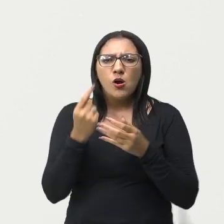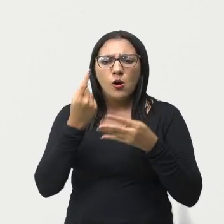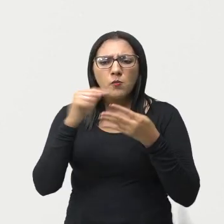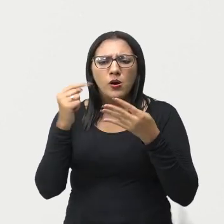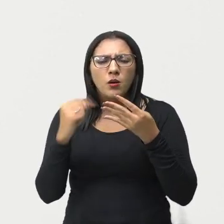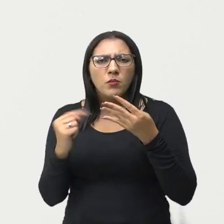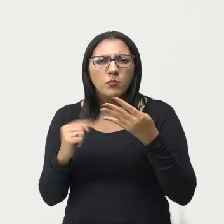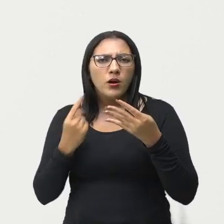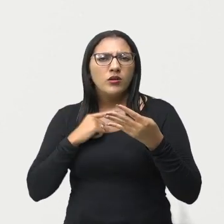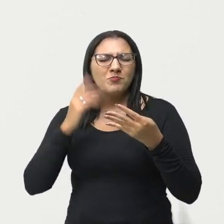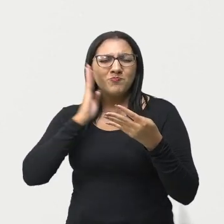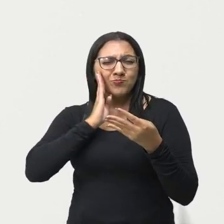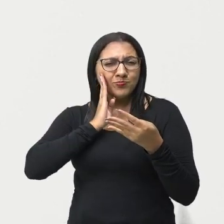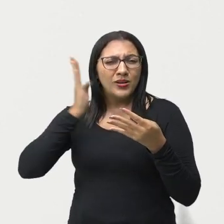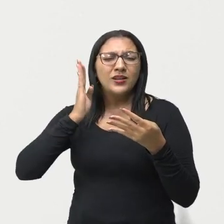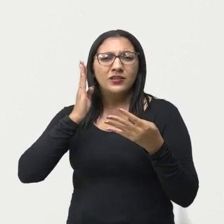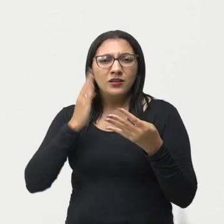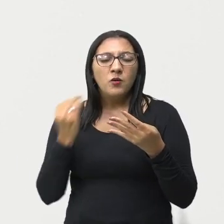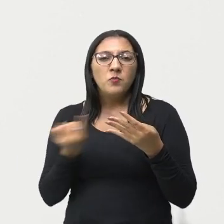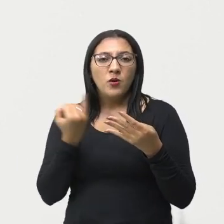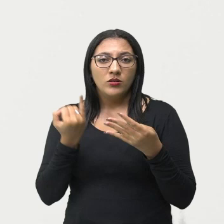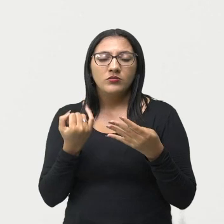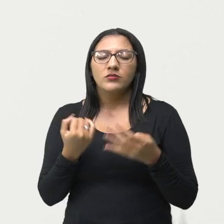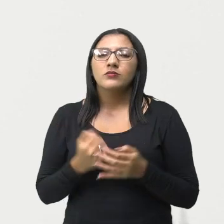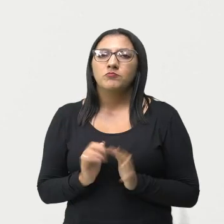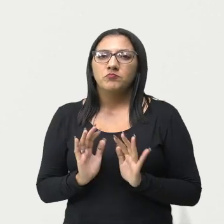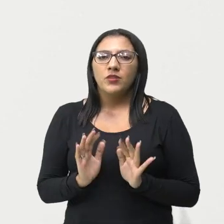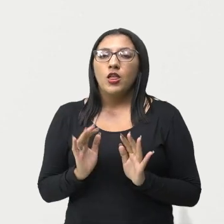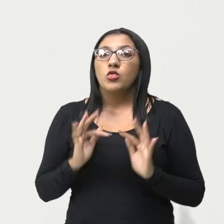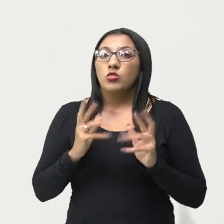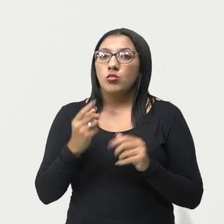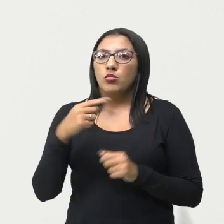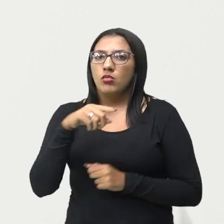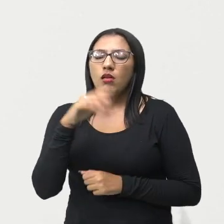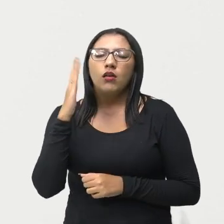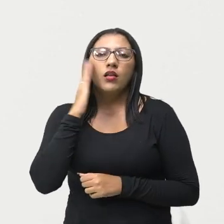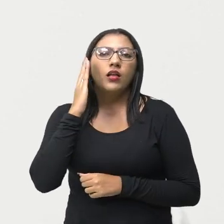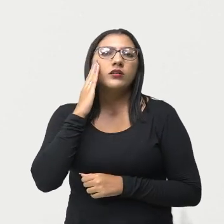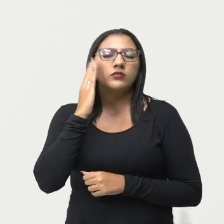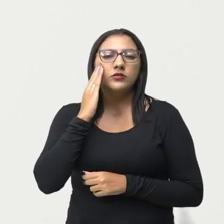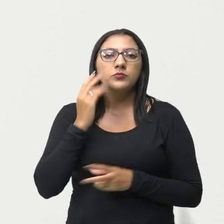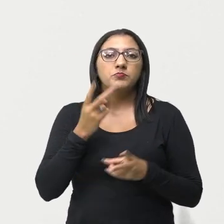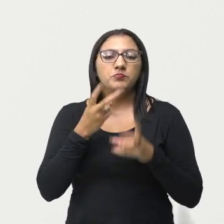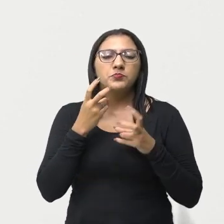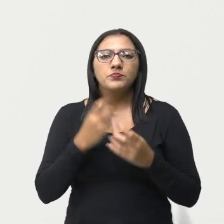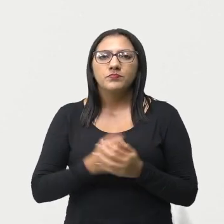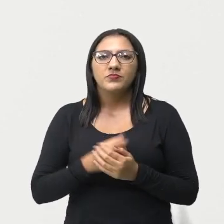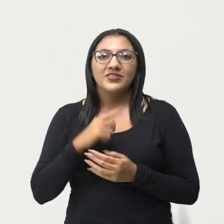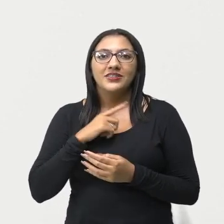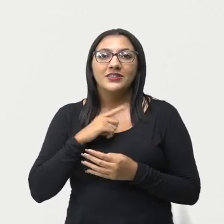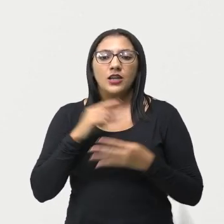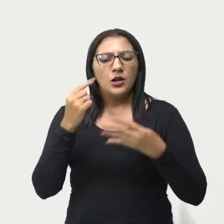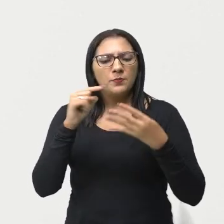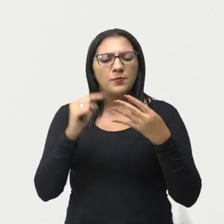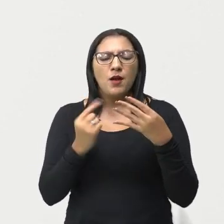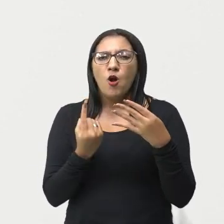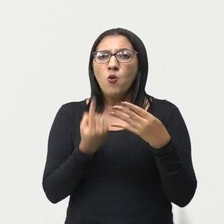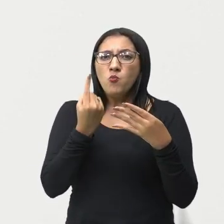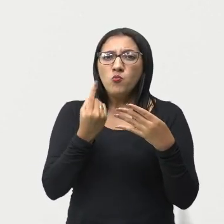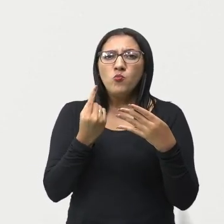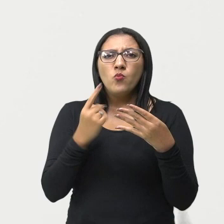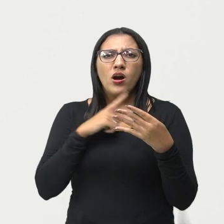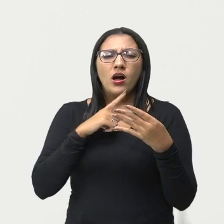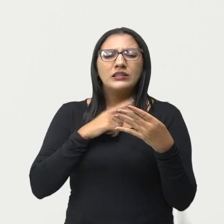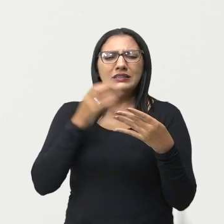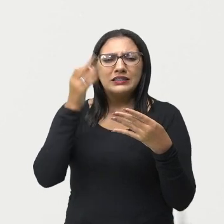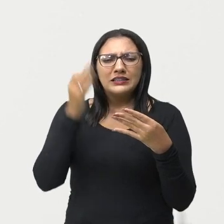igual importância, gente. Você tem que lembrar e estar ciente disso, certo? Uma informação se sobressai,